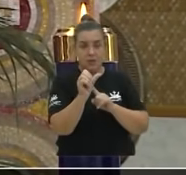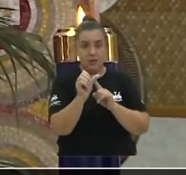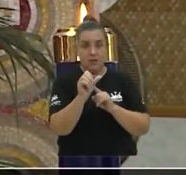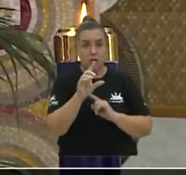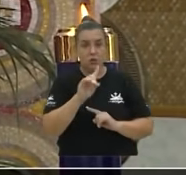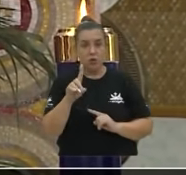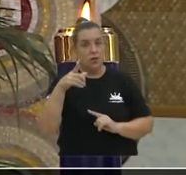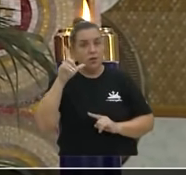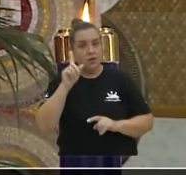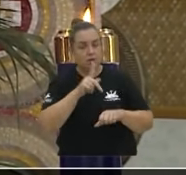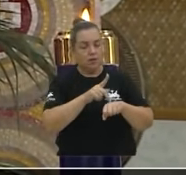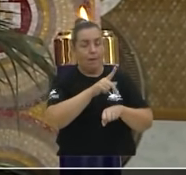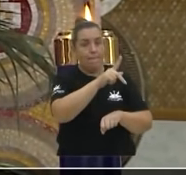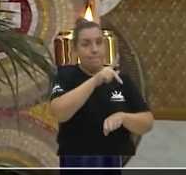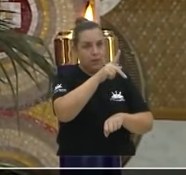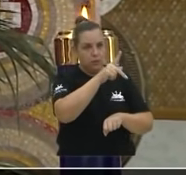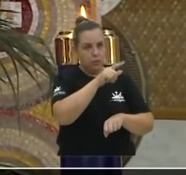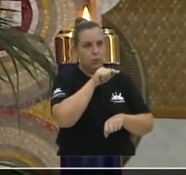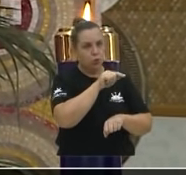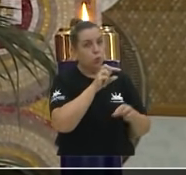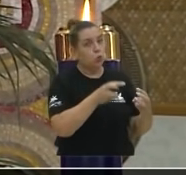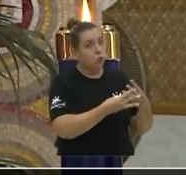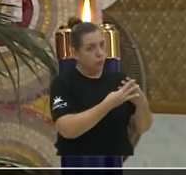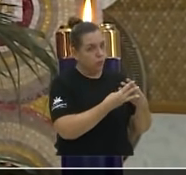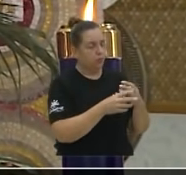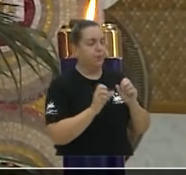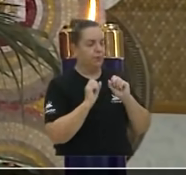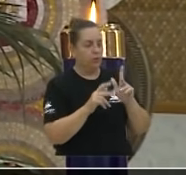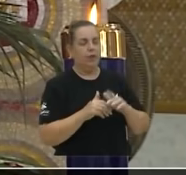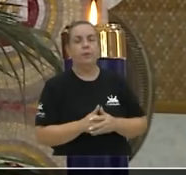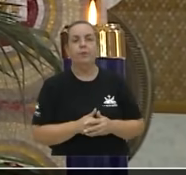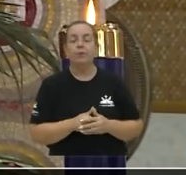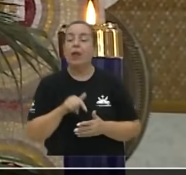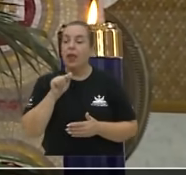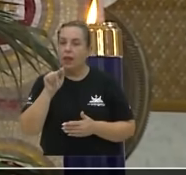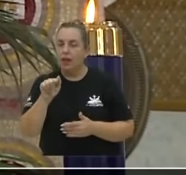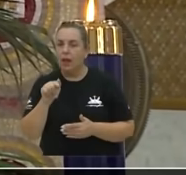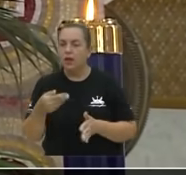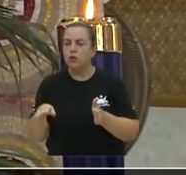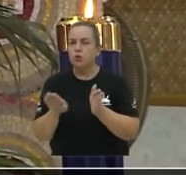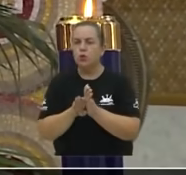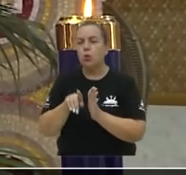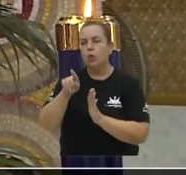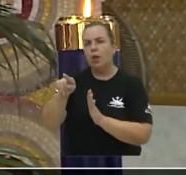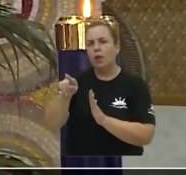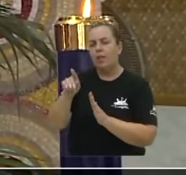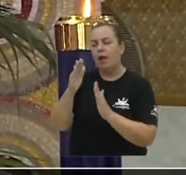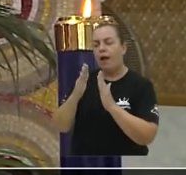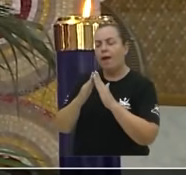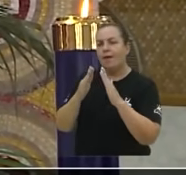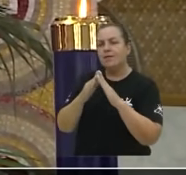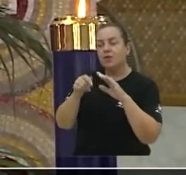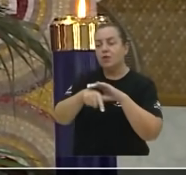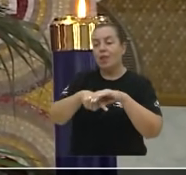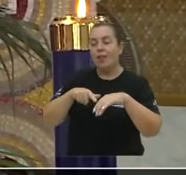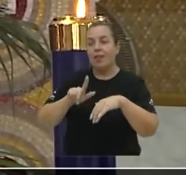Betânia, onde morava Lázaro, que ele havia ressuscitado dos mortos.